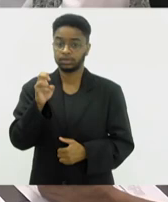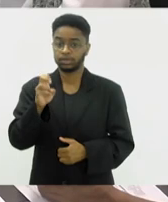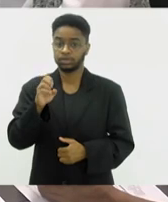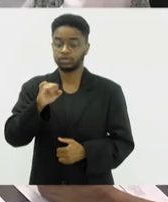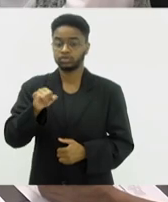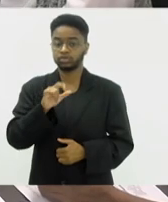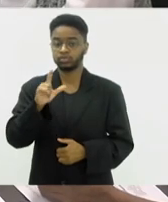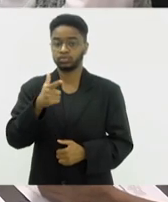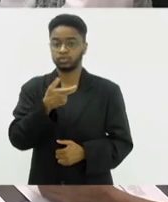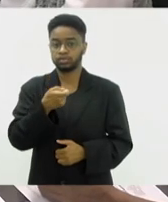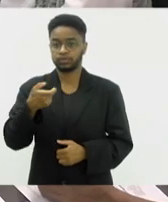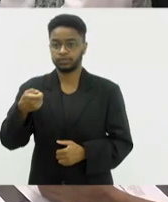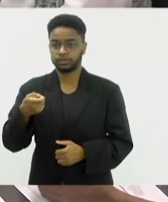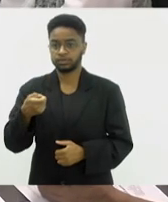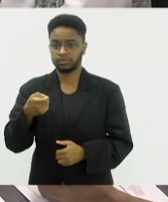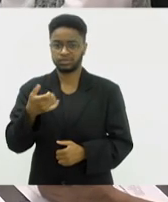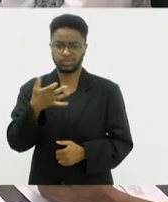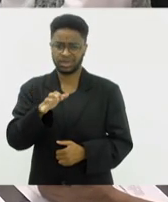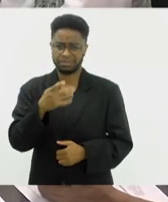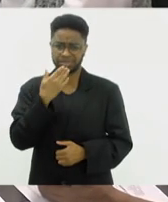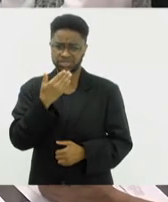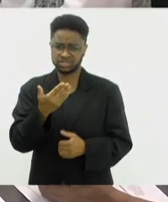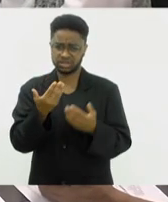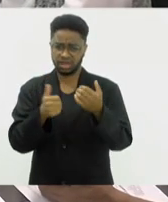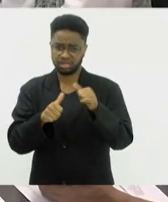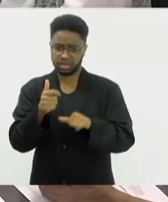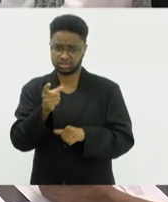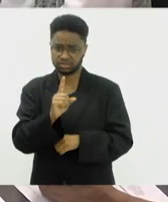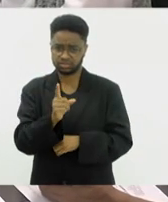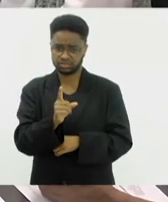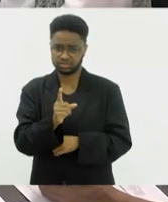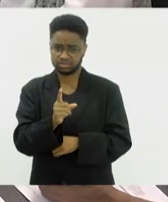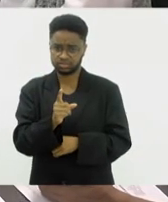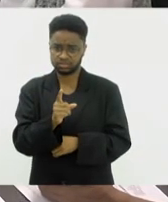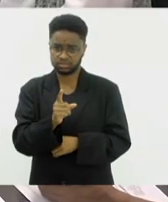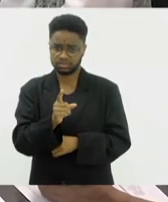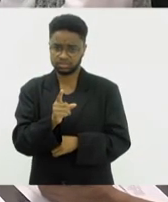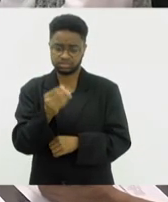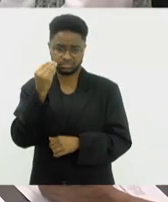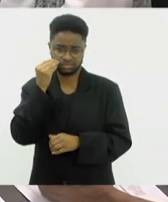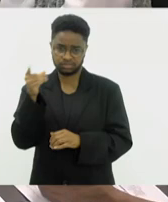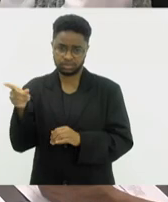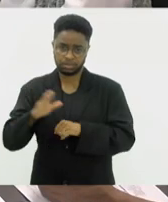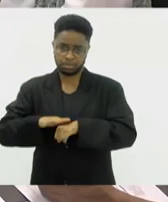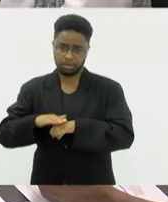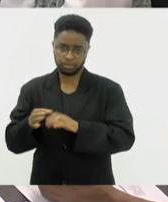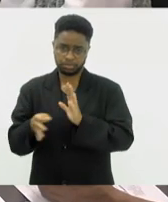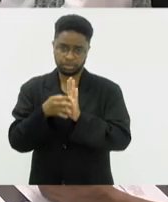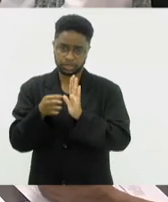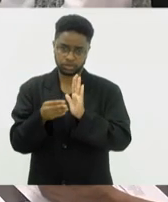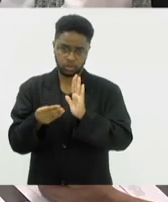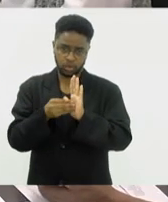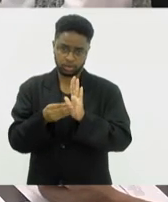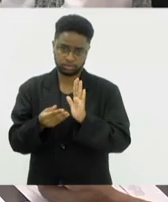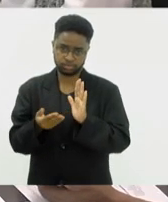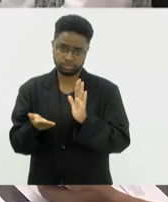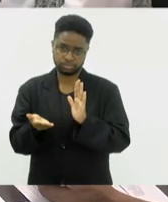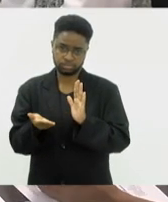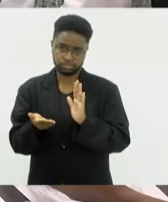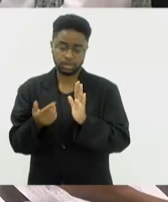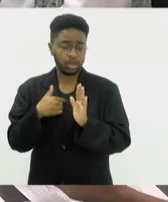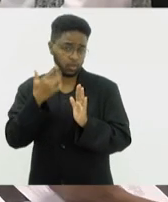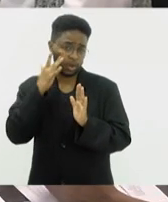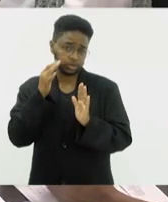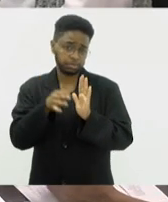de 2020. O senhor não quer pedir vista, não? Para poder dar seu parecer? Eu acho que o parecer